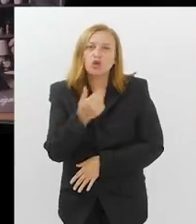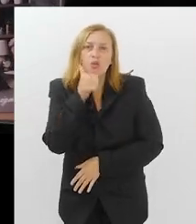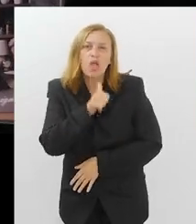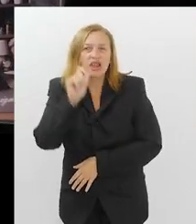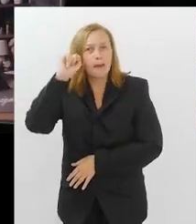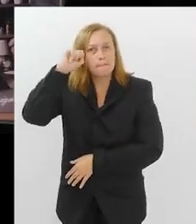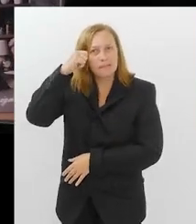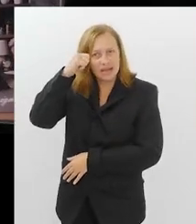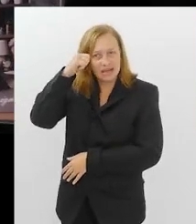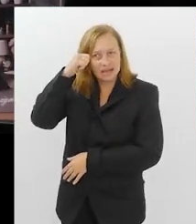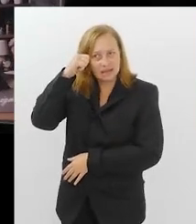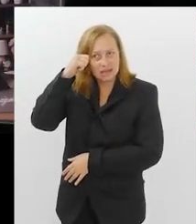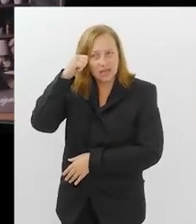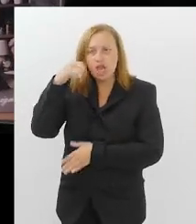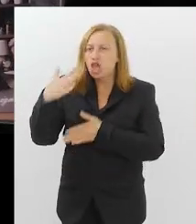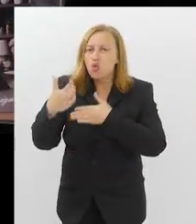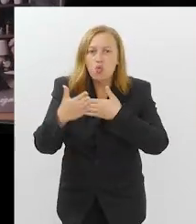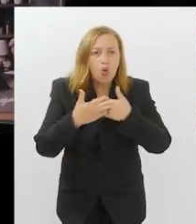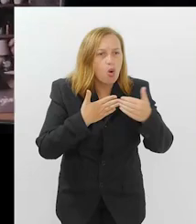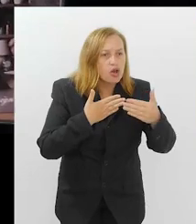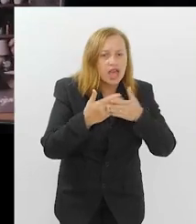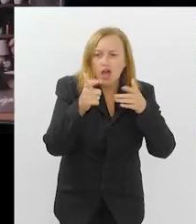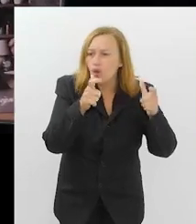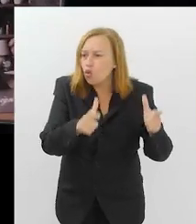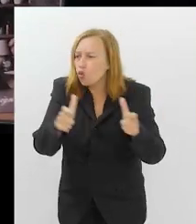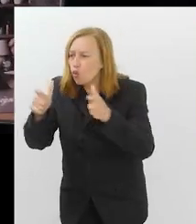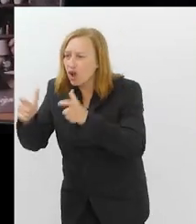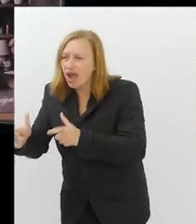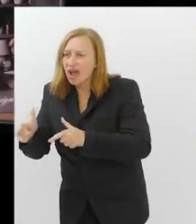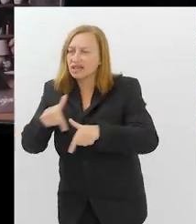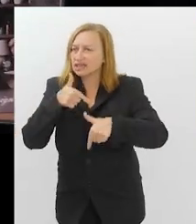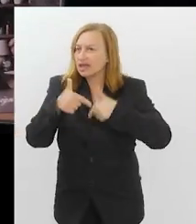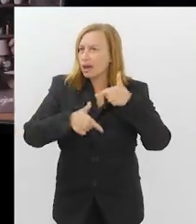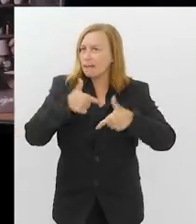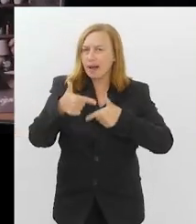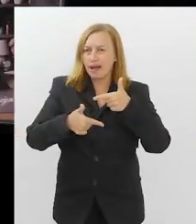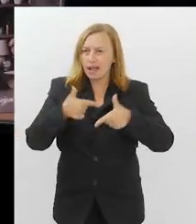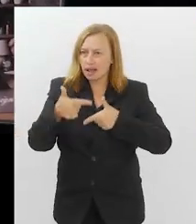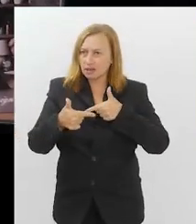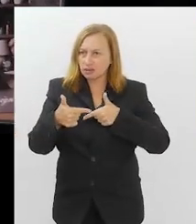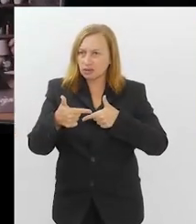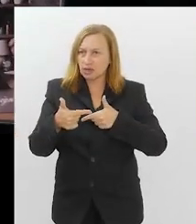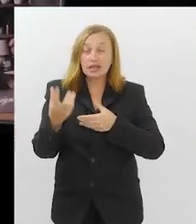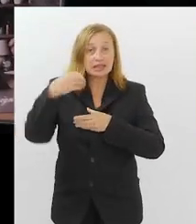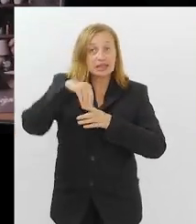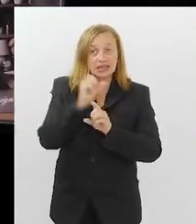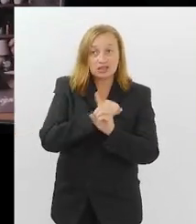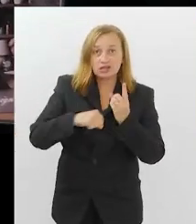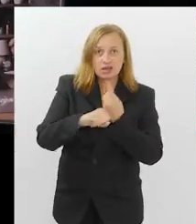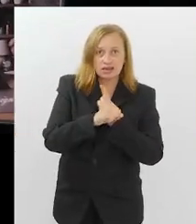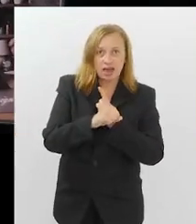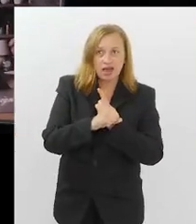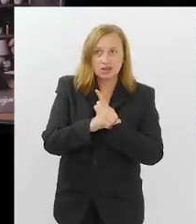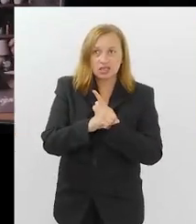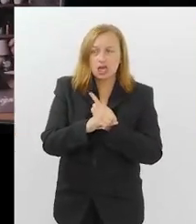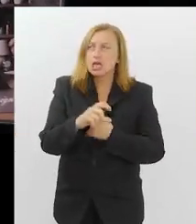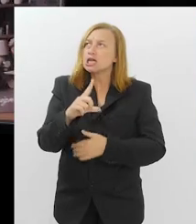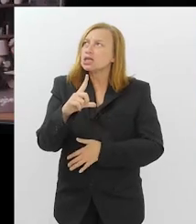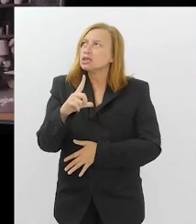nós, mulheres pretas, estando em qualquer lugar no patamar de nossa sociedade,